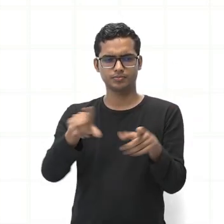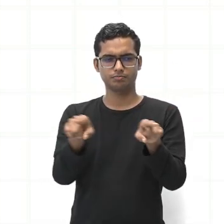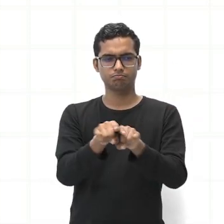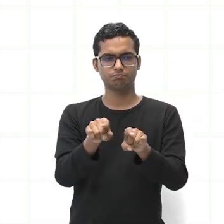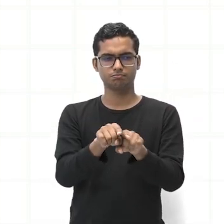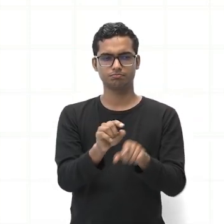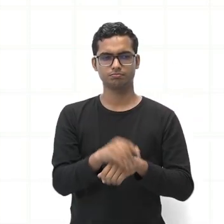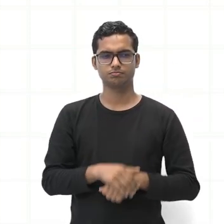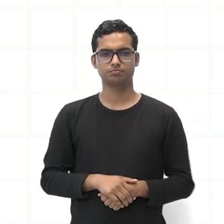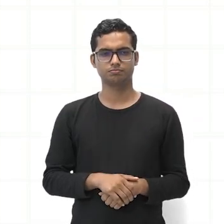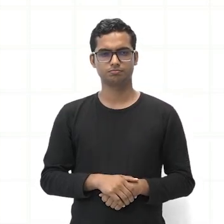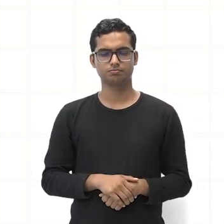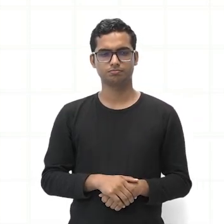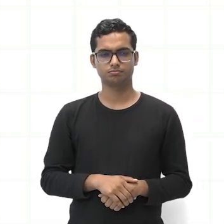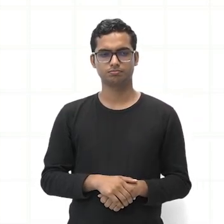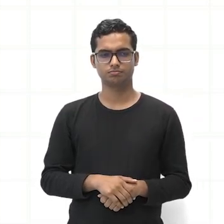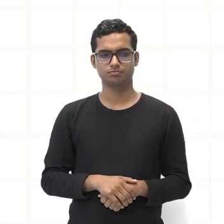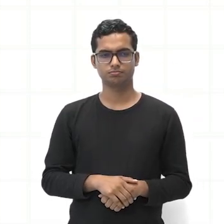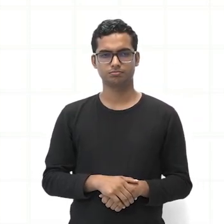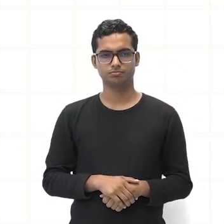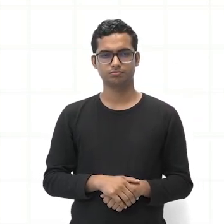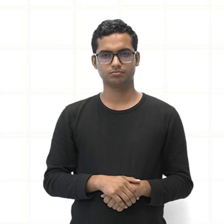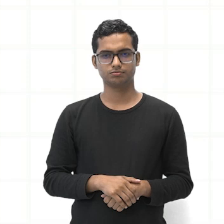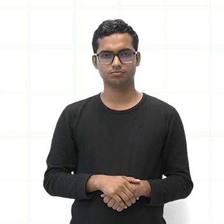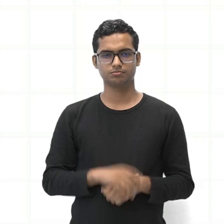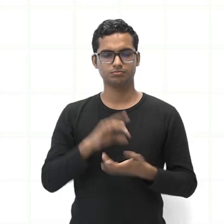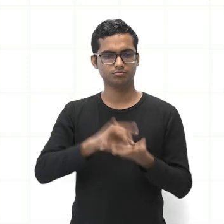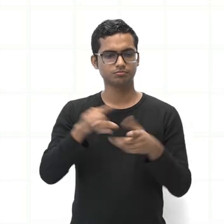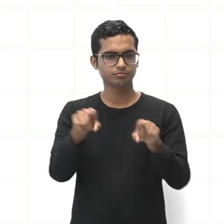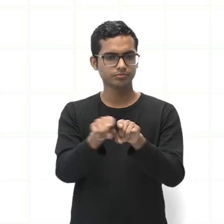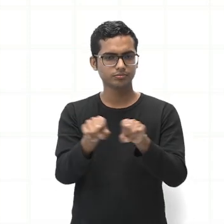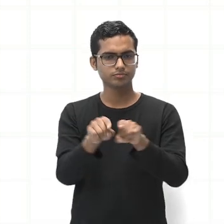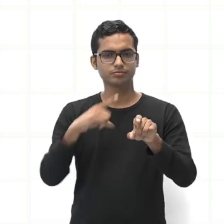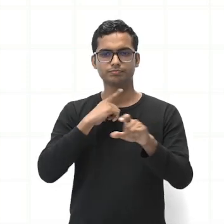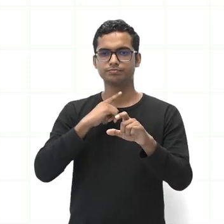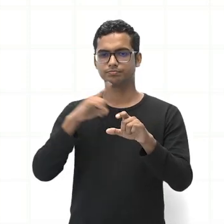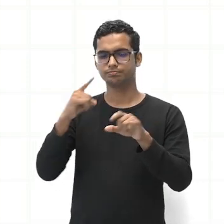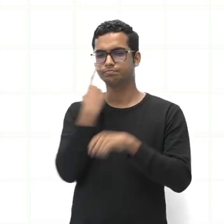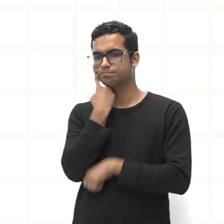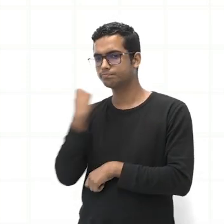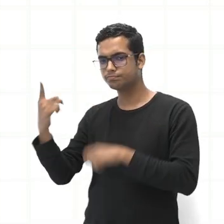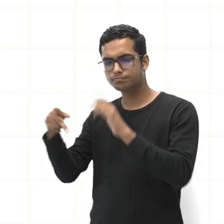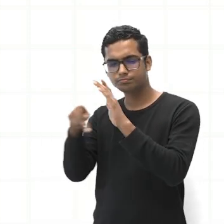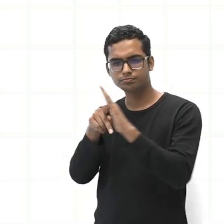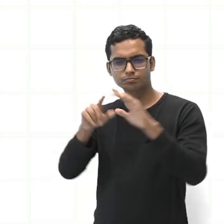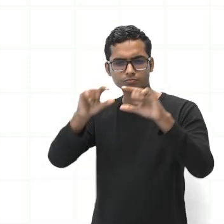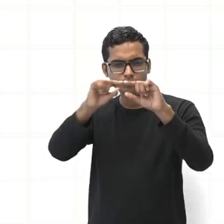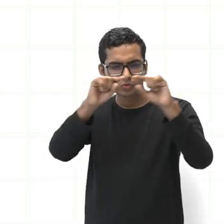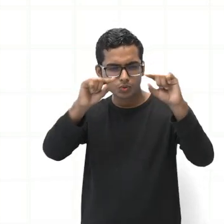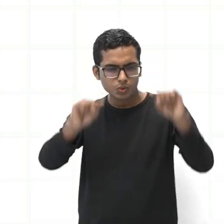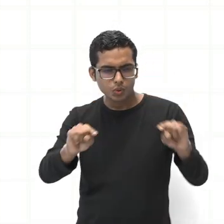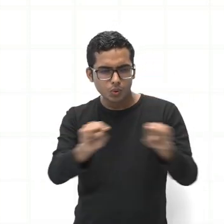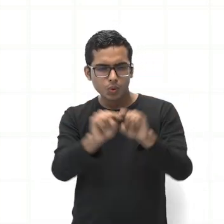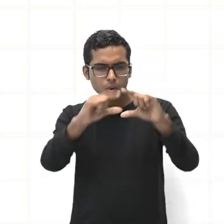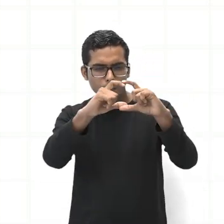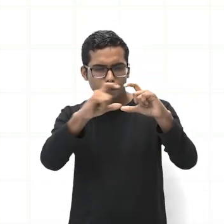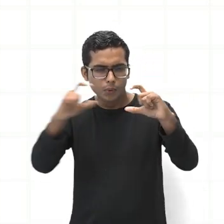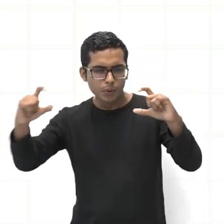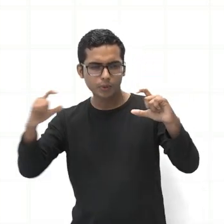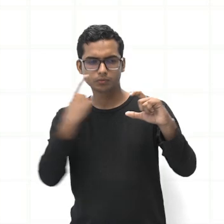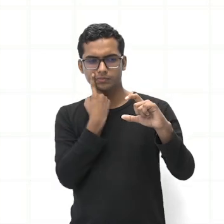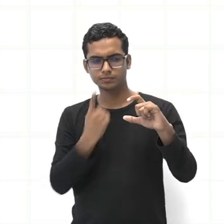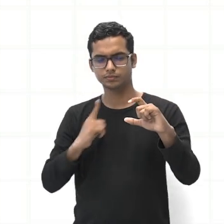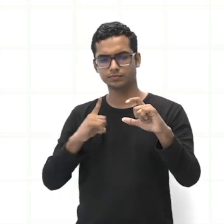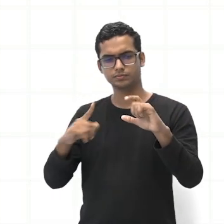eu trocar a cor. Cada quadradinho desse aqui que a gente observa na imagem